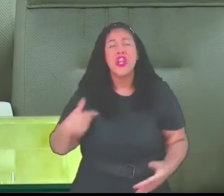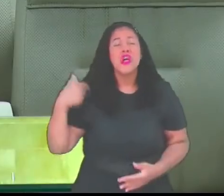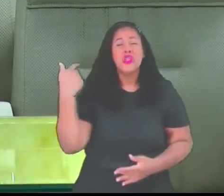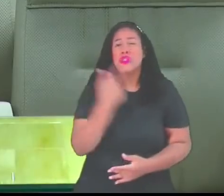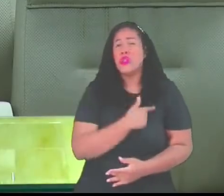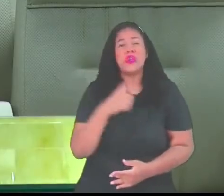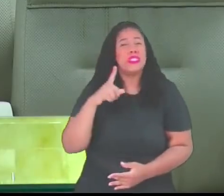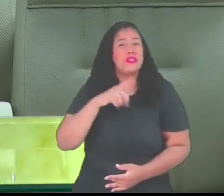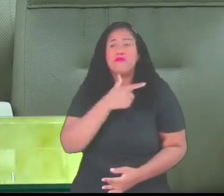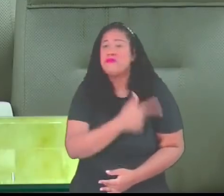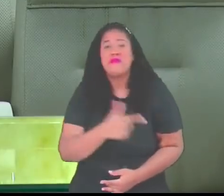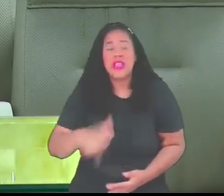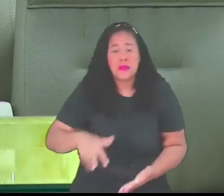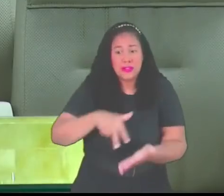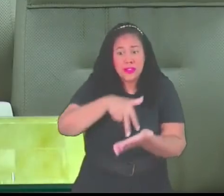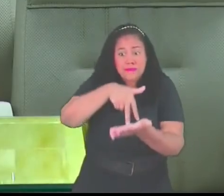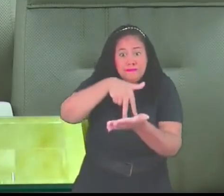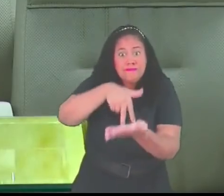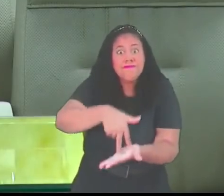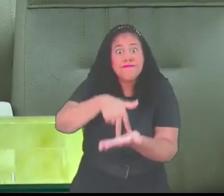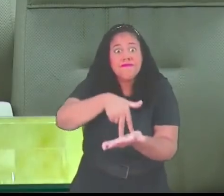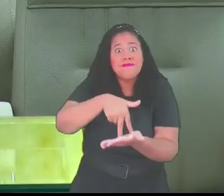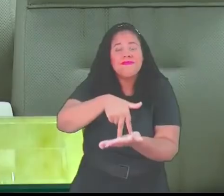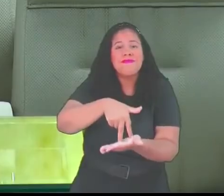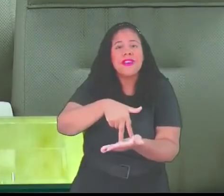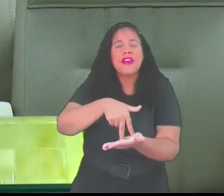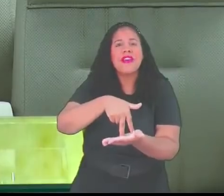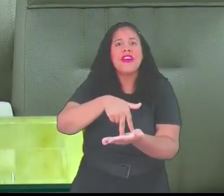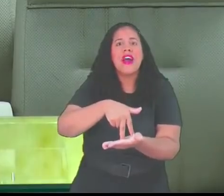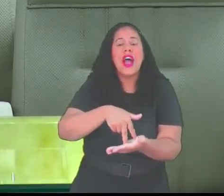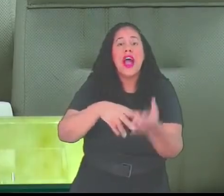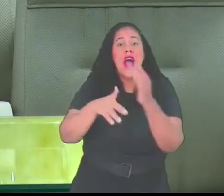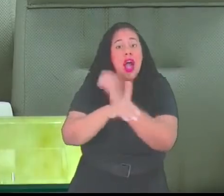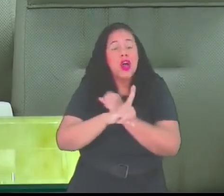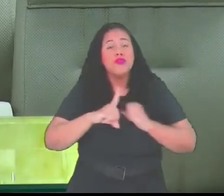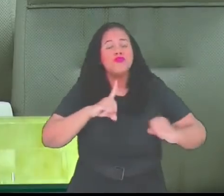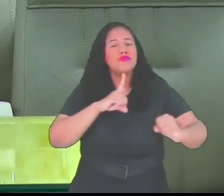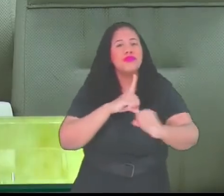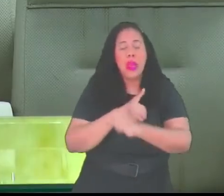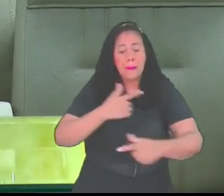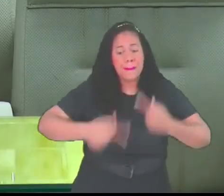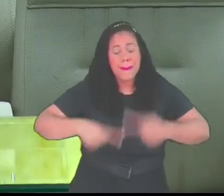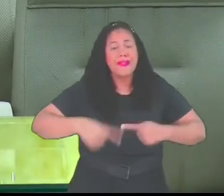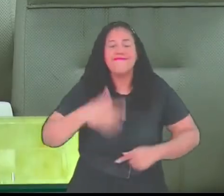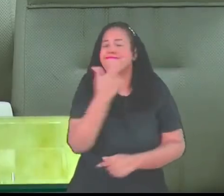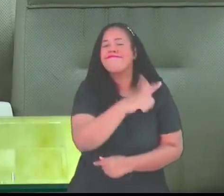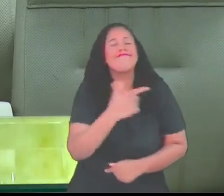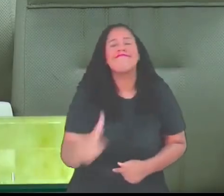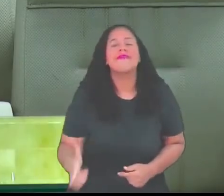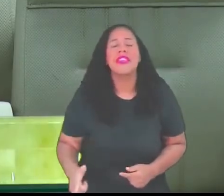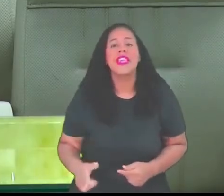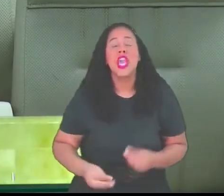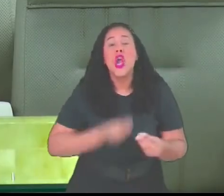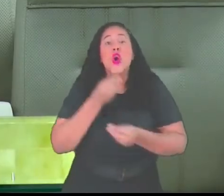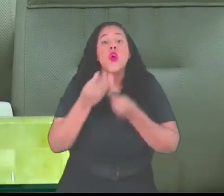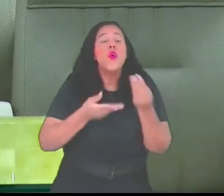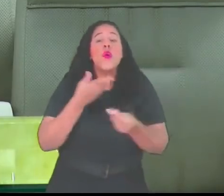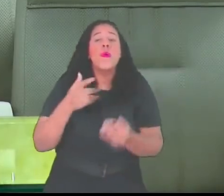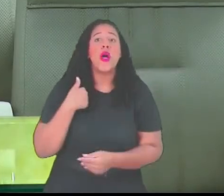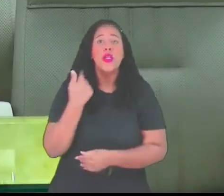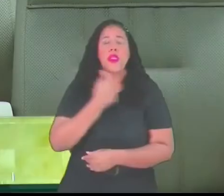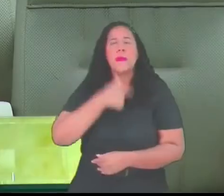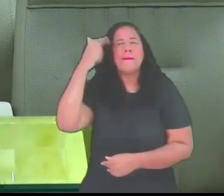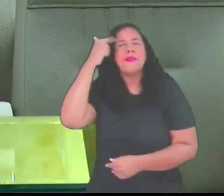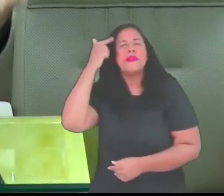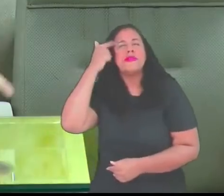temos estabilidade econômica, social, política, não temos. Quando se pensa numa coisa